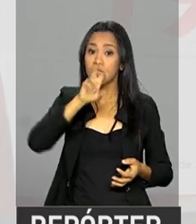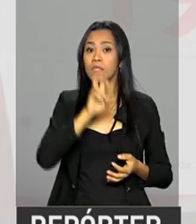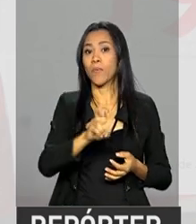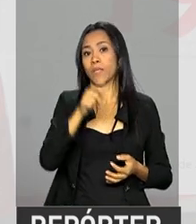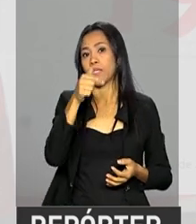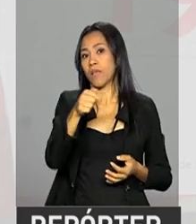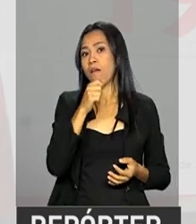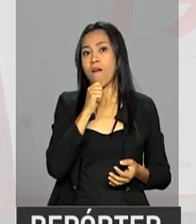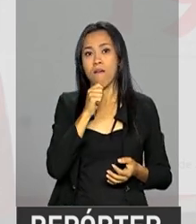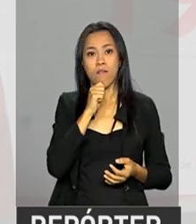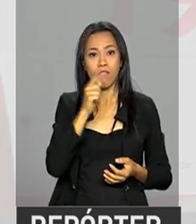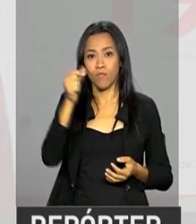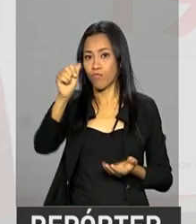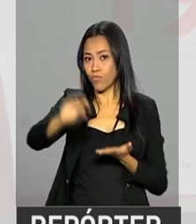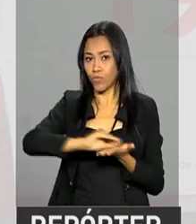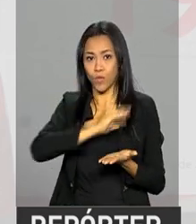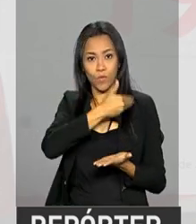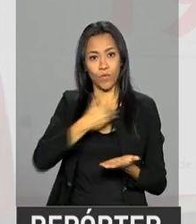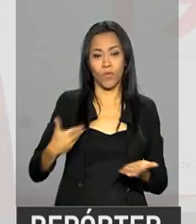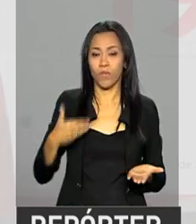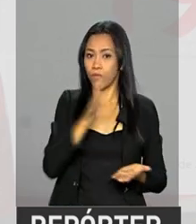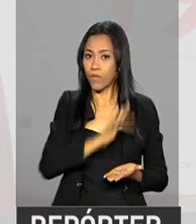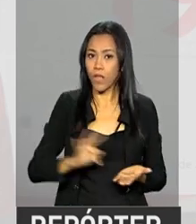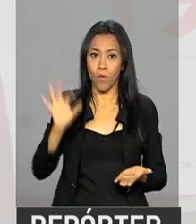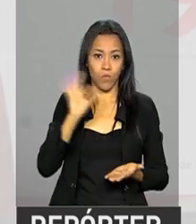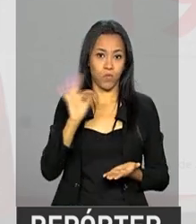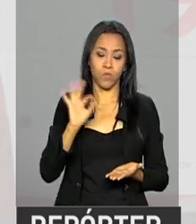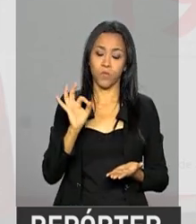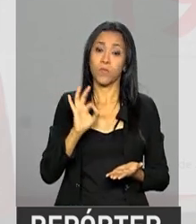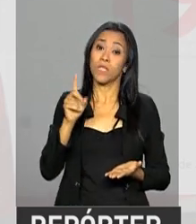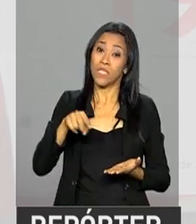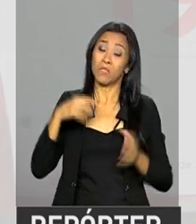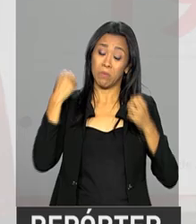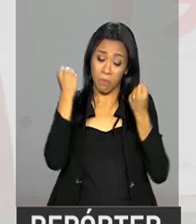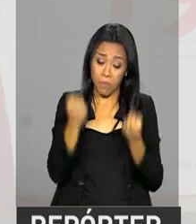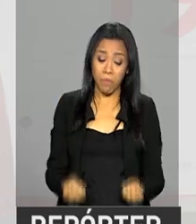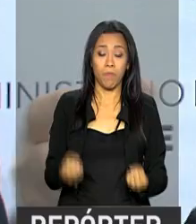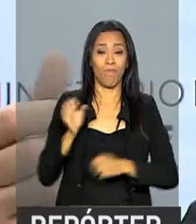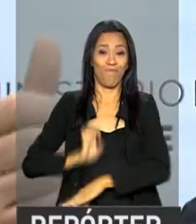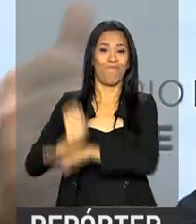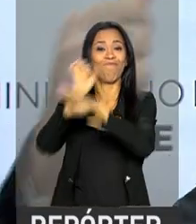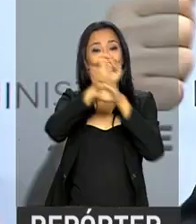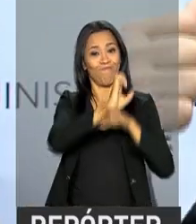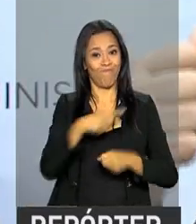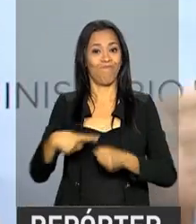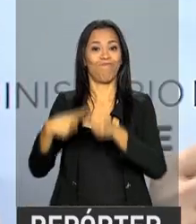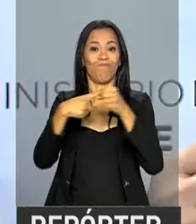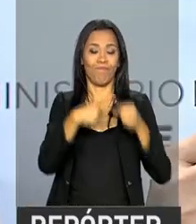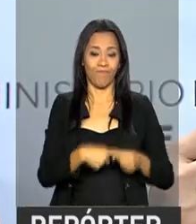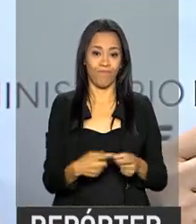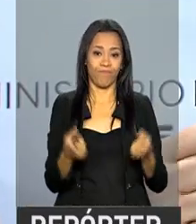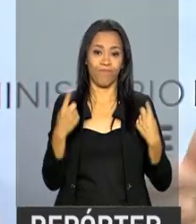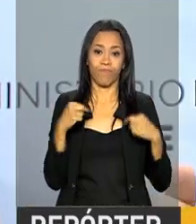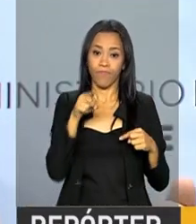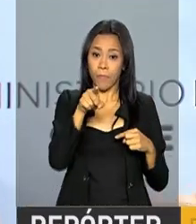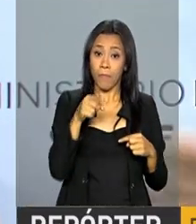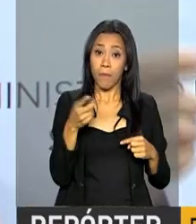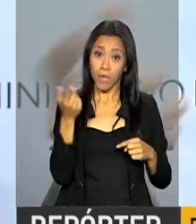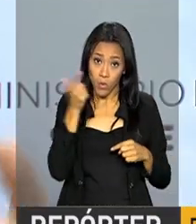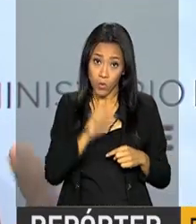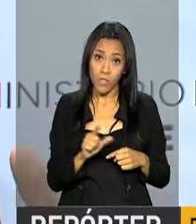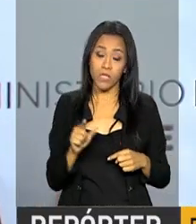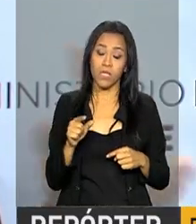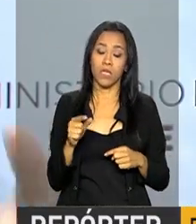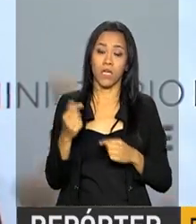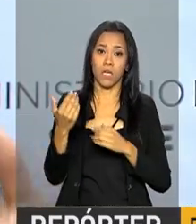ainda não recebiam recursos federais o que sobrecarrega estados e municípios para que ele receba o veículo que